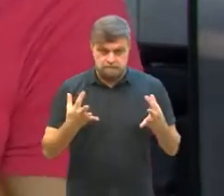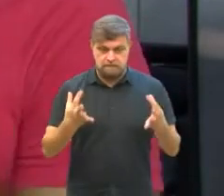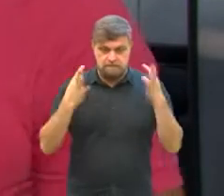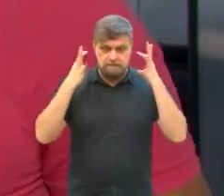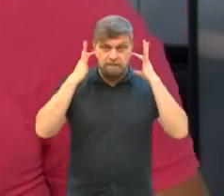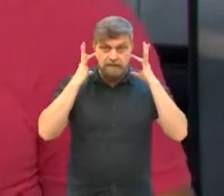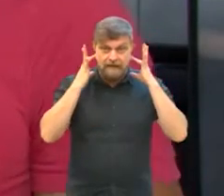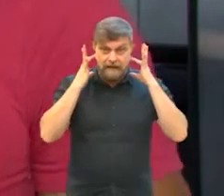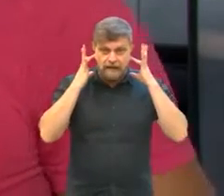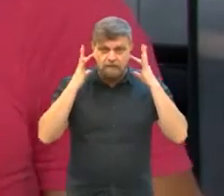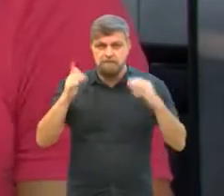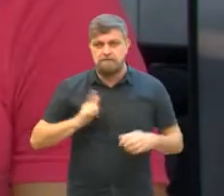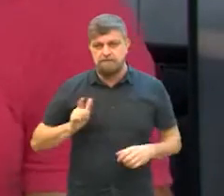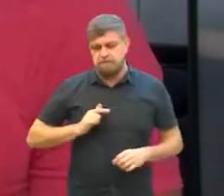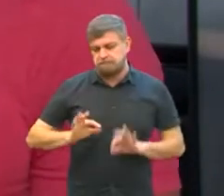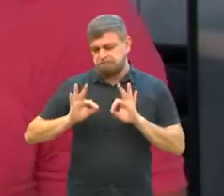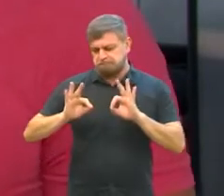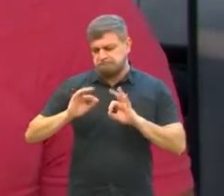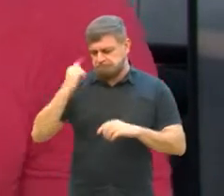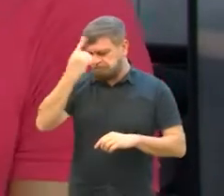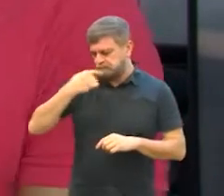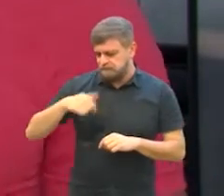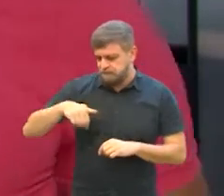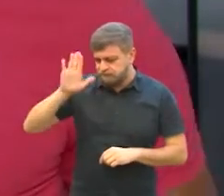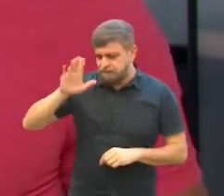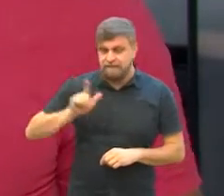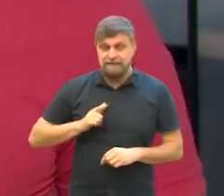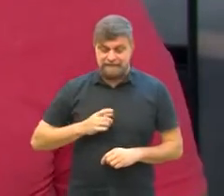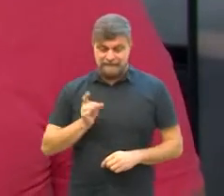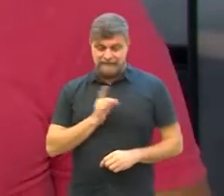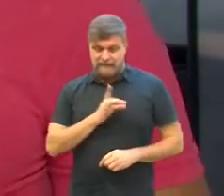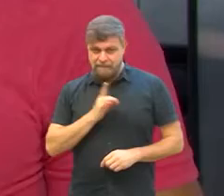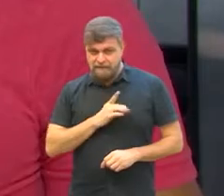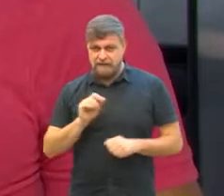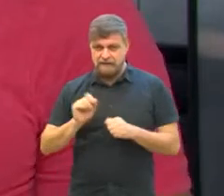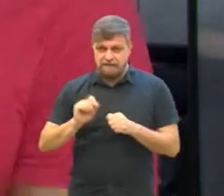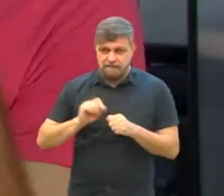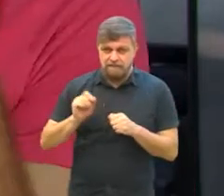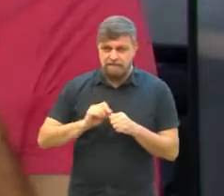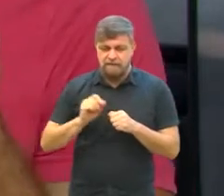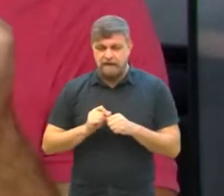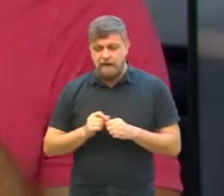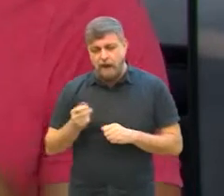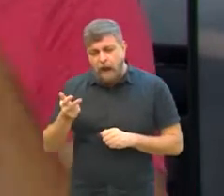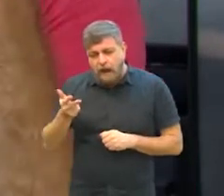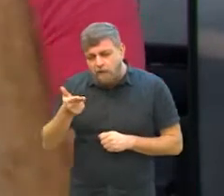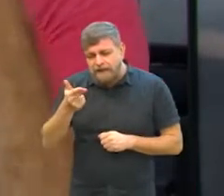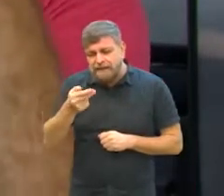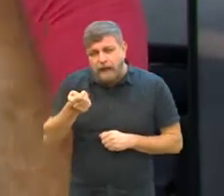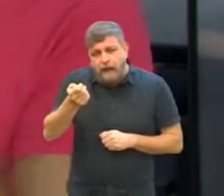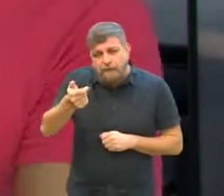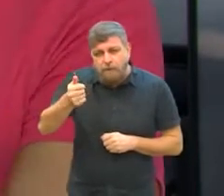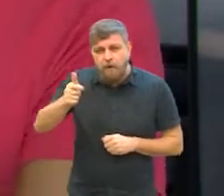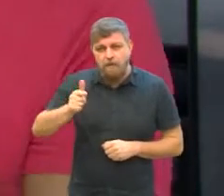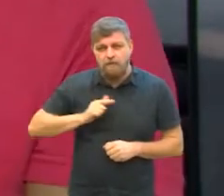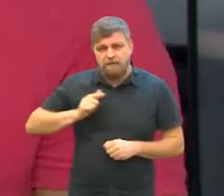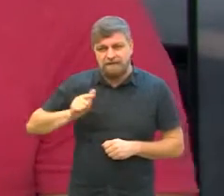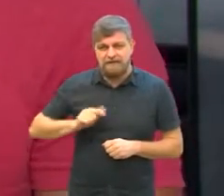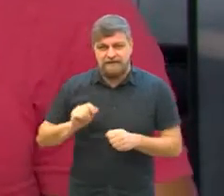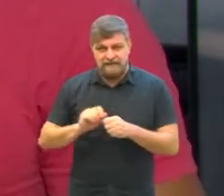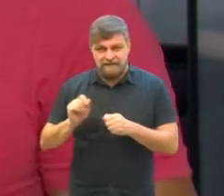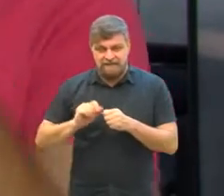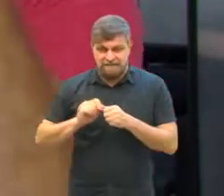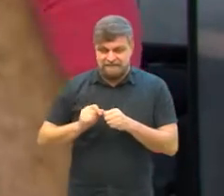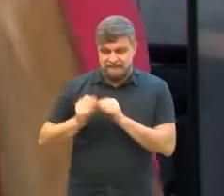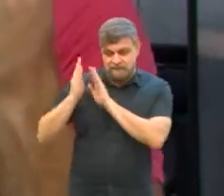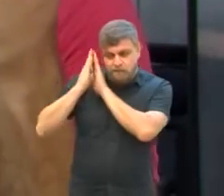curtinho, colocar um brincão, eu acho. Dar um up no visual. Quem tem medo de cortar, é legal fazer um processo de fitagem. Às vezes, quando tiver aquela